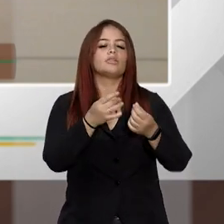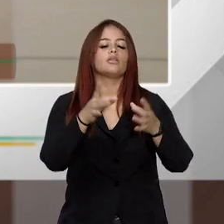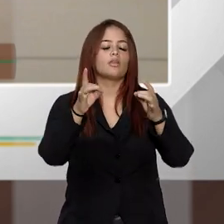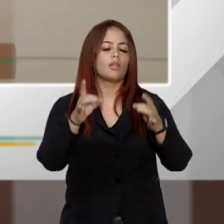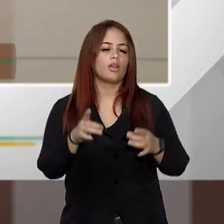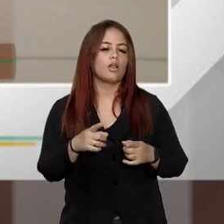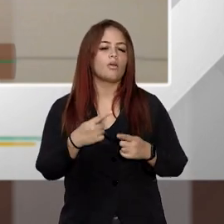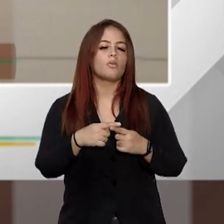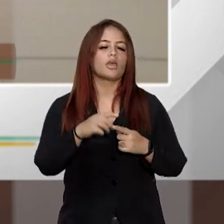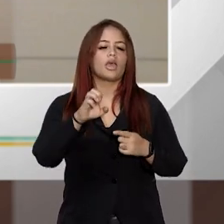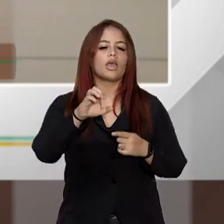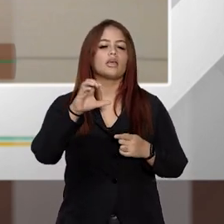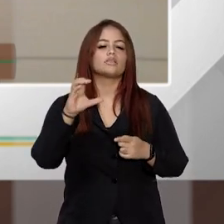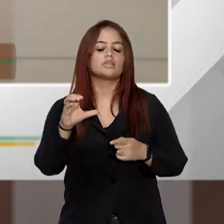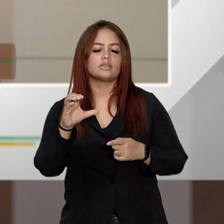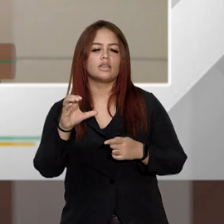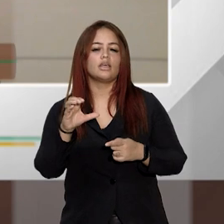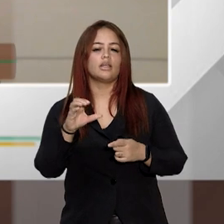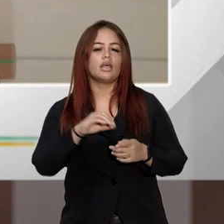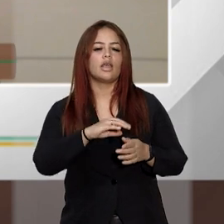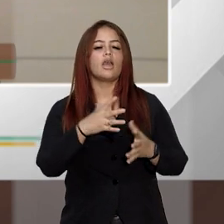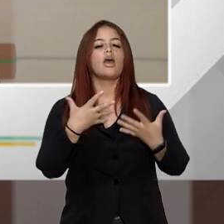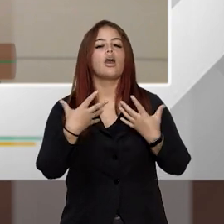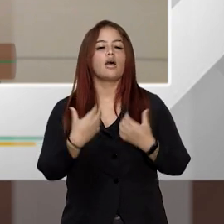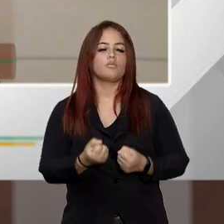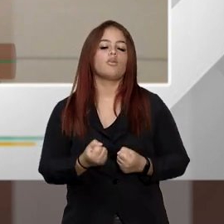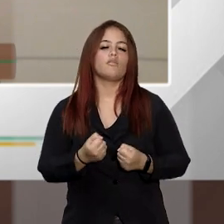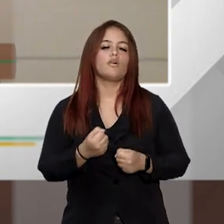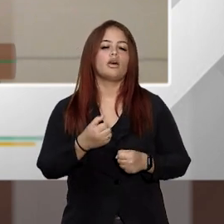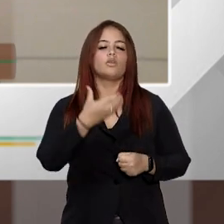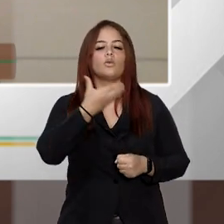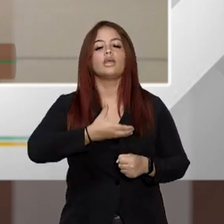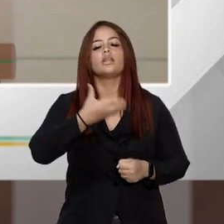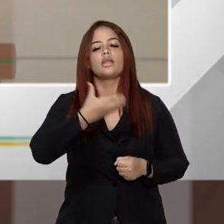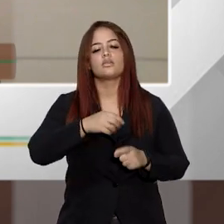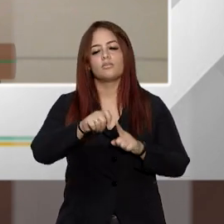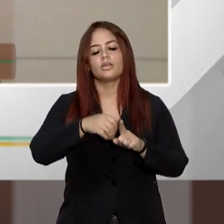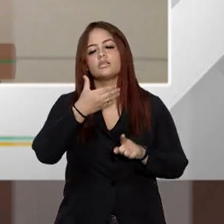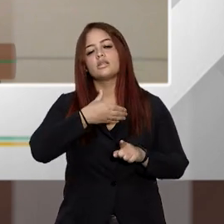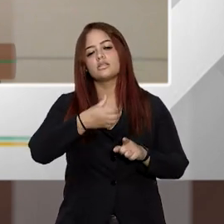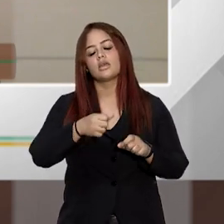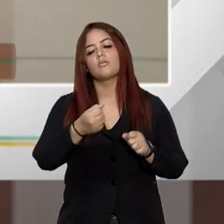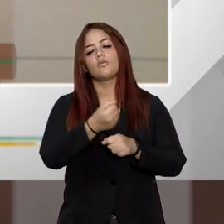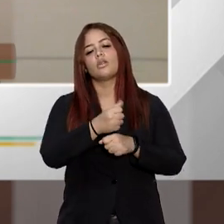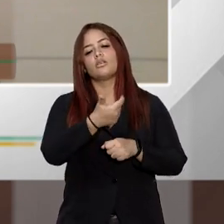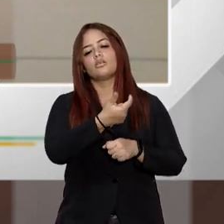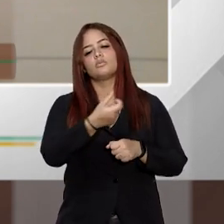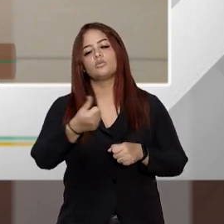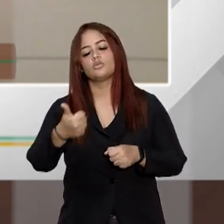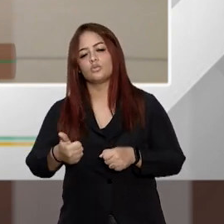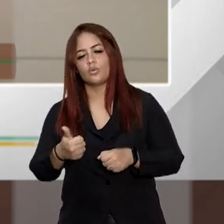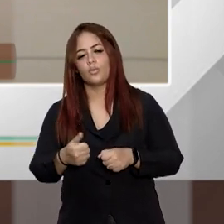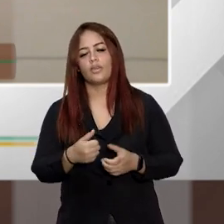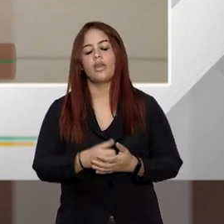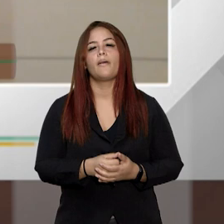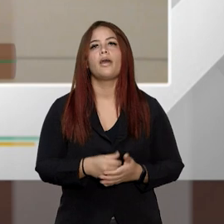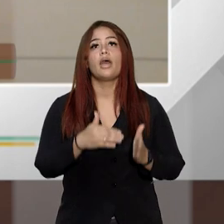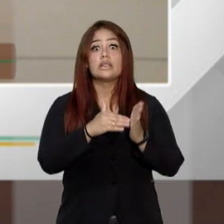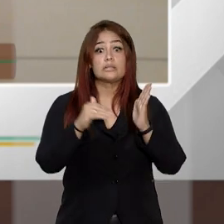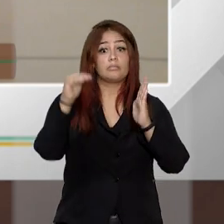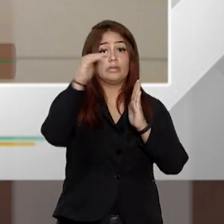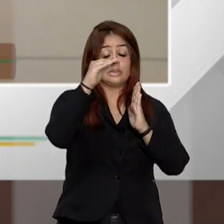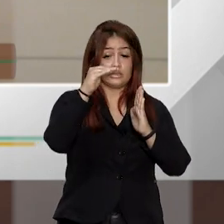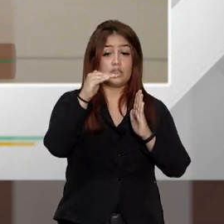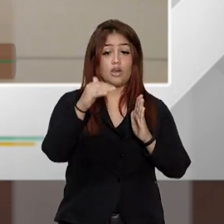por conta de emenda constitucional aprovada em dezembro de 2021, o precatório deve ser requisitado até 2 de